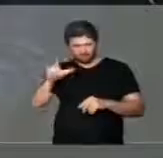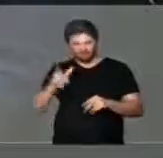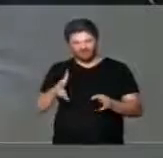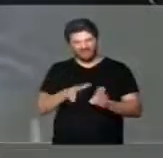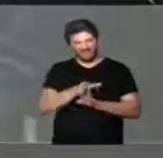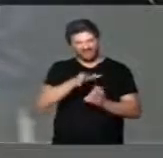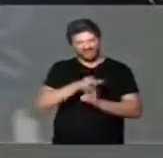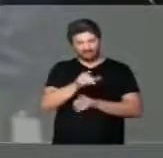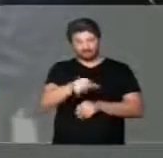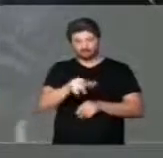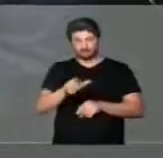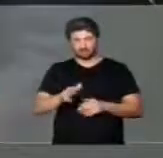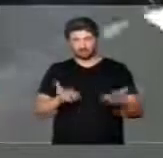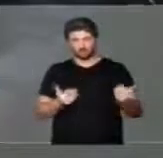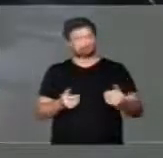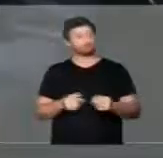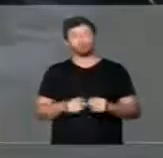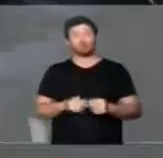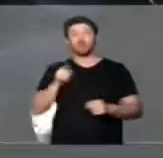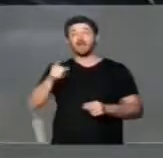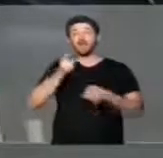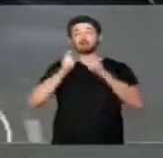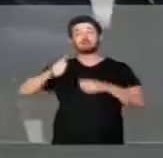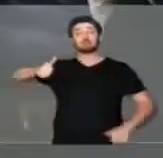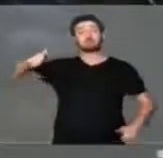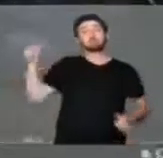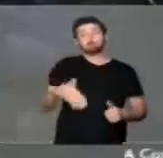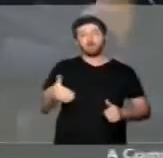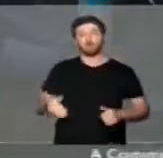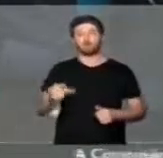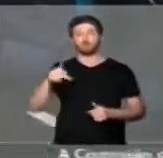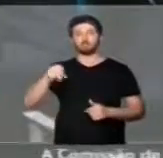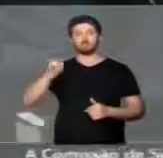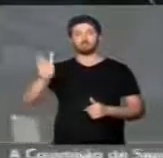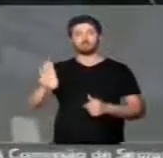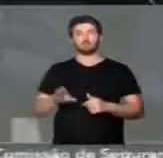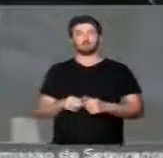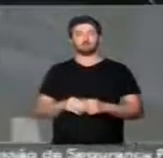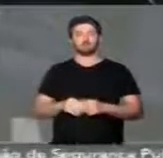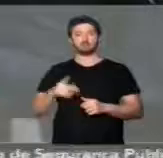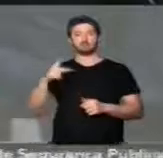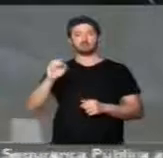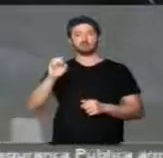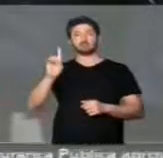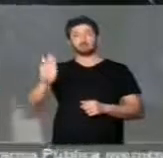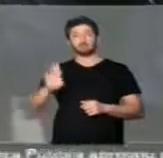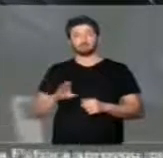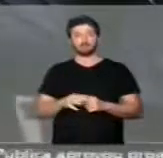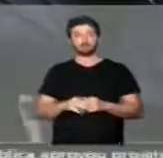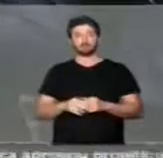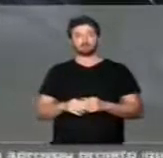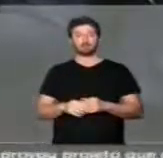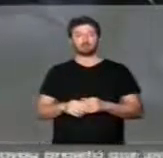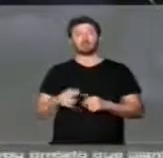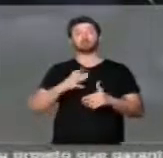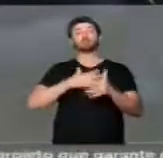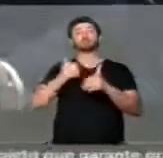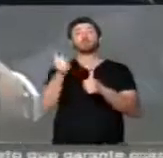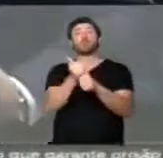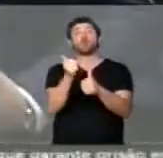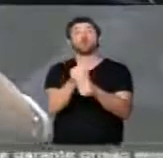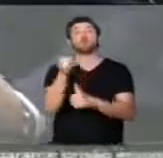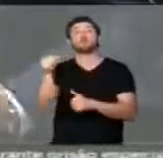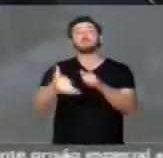as crianças, não. É a péssima administração do PMDB, do PSDB e dos